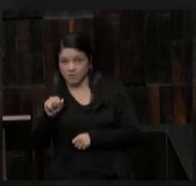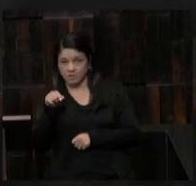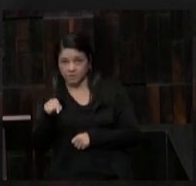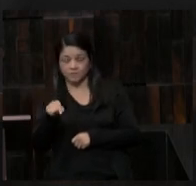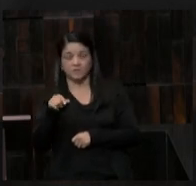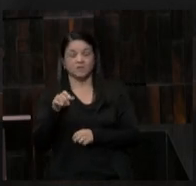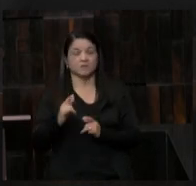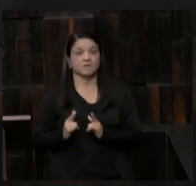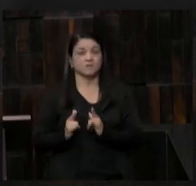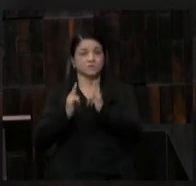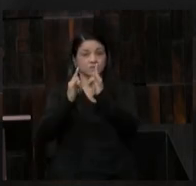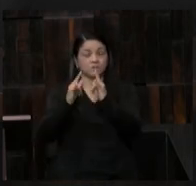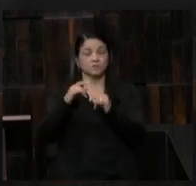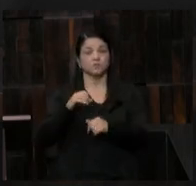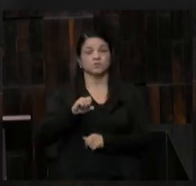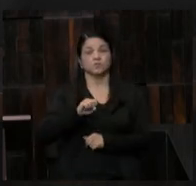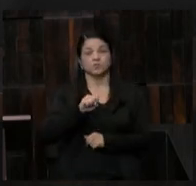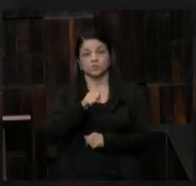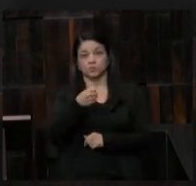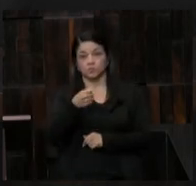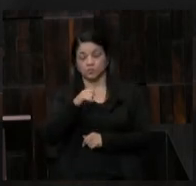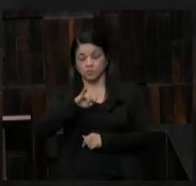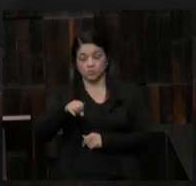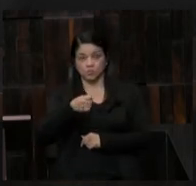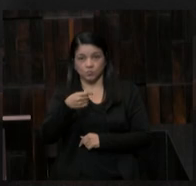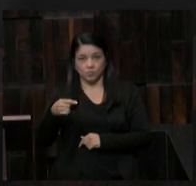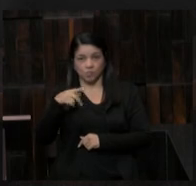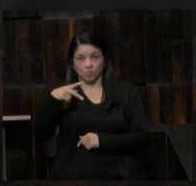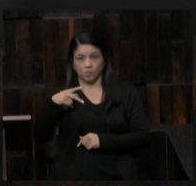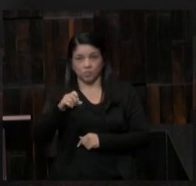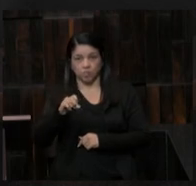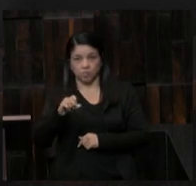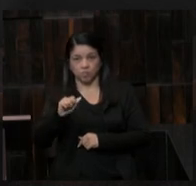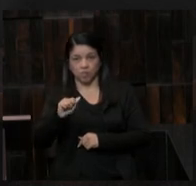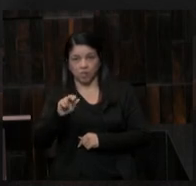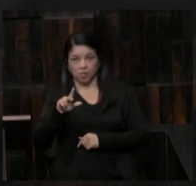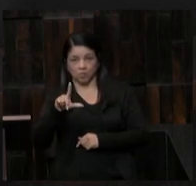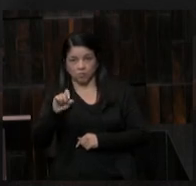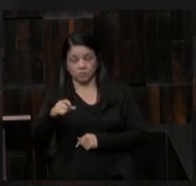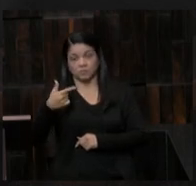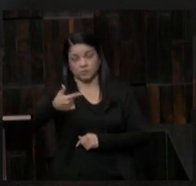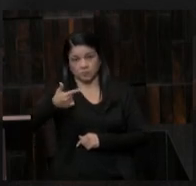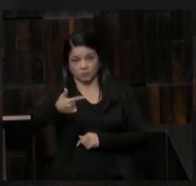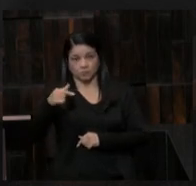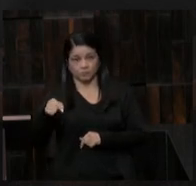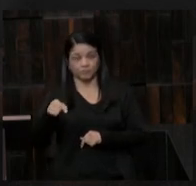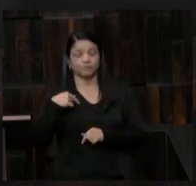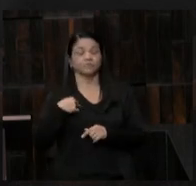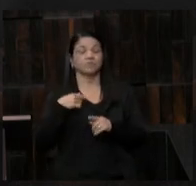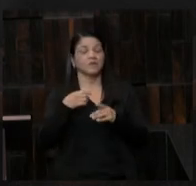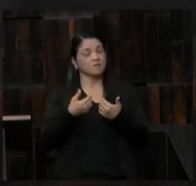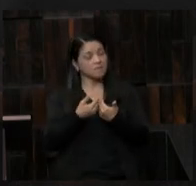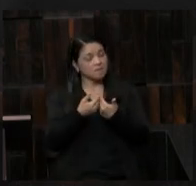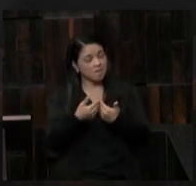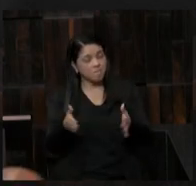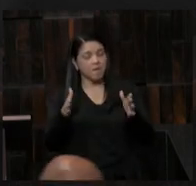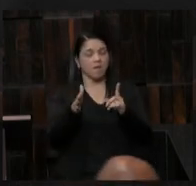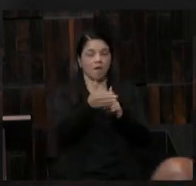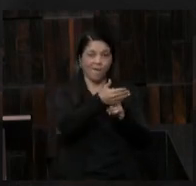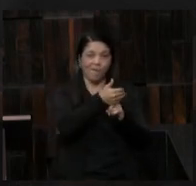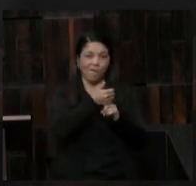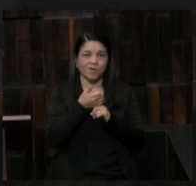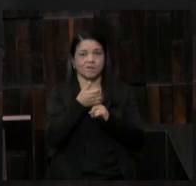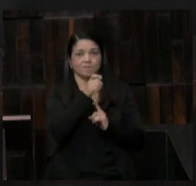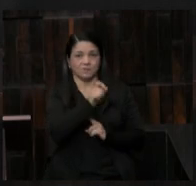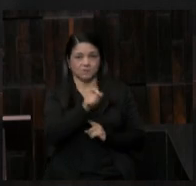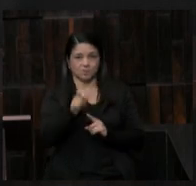edifício João Paulo II. E é importante também que toda a sociedade esteja aberta para aprender e acolher essas pessoas. Me sinto